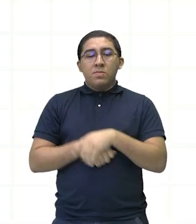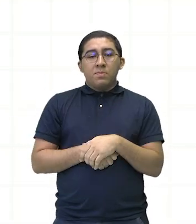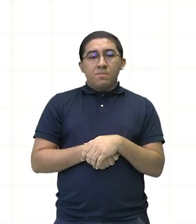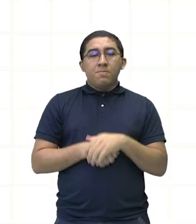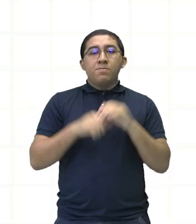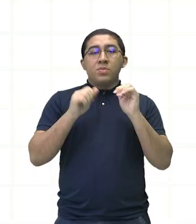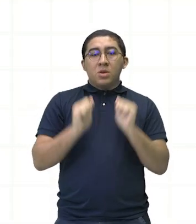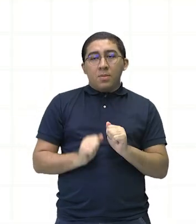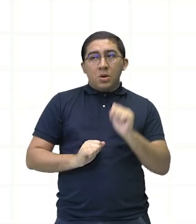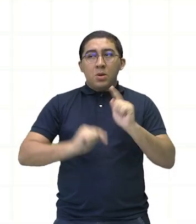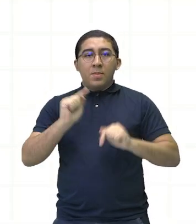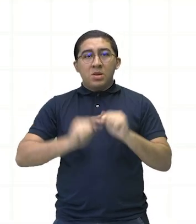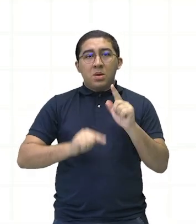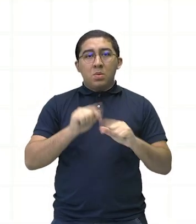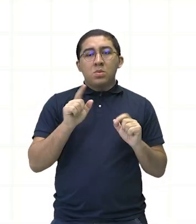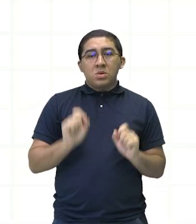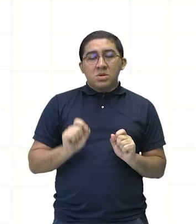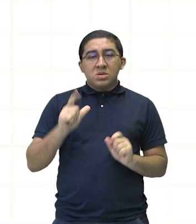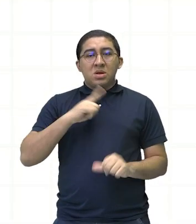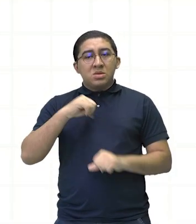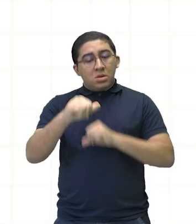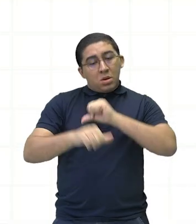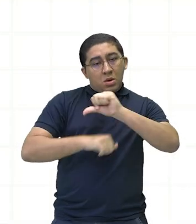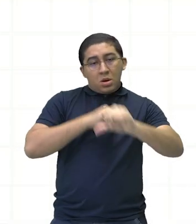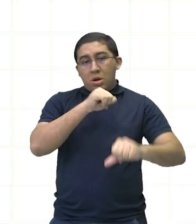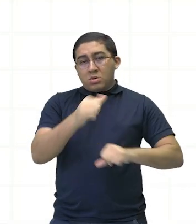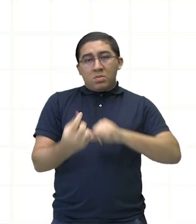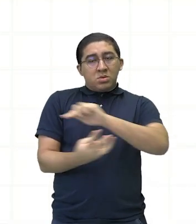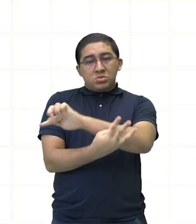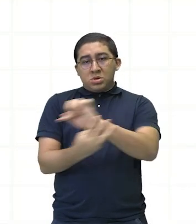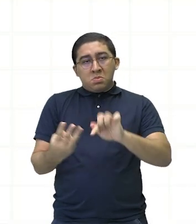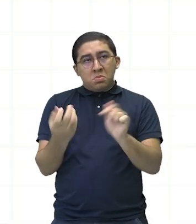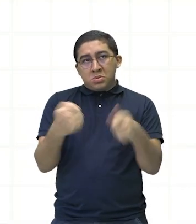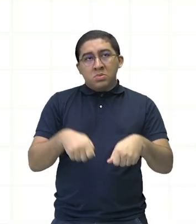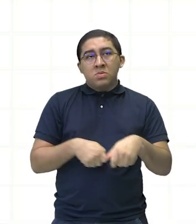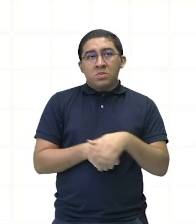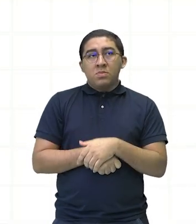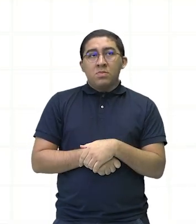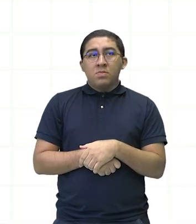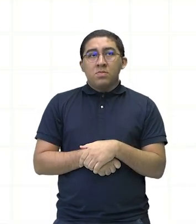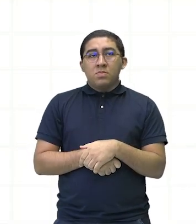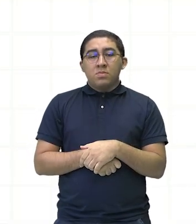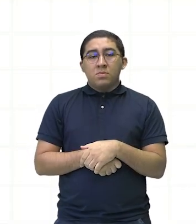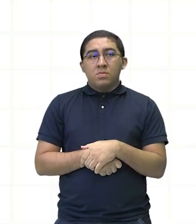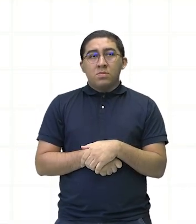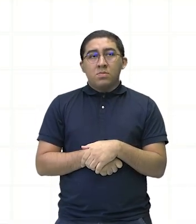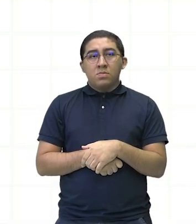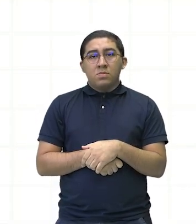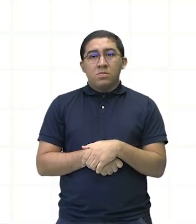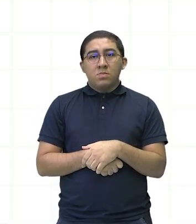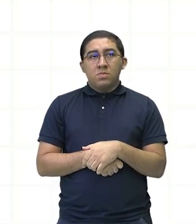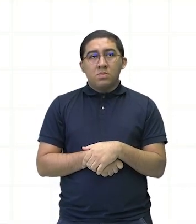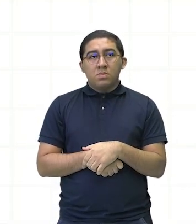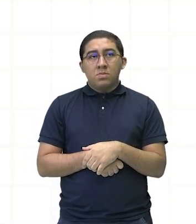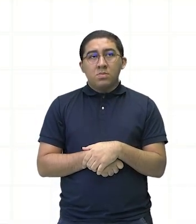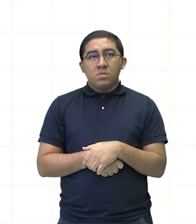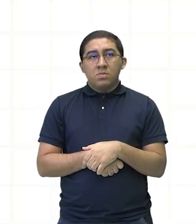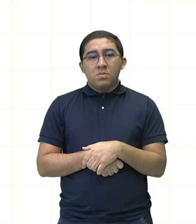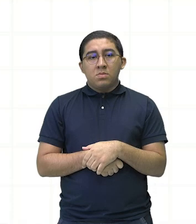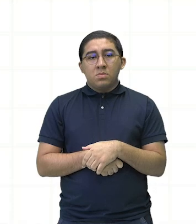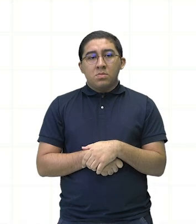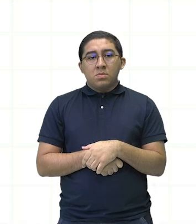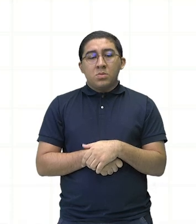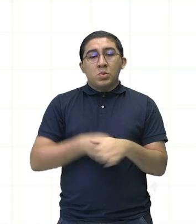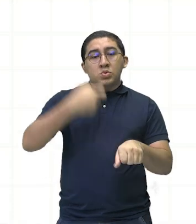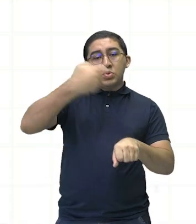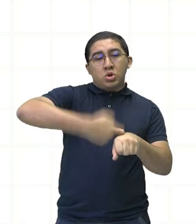pode, digamos, passear por entre esses estados físicos. Bem, a passagem do estado sólido